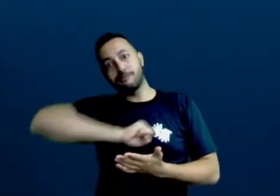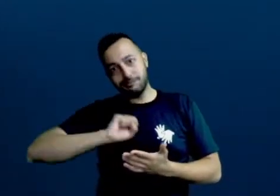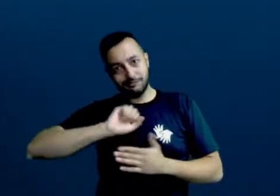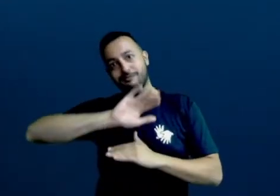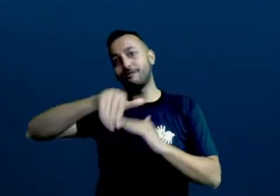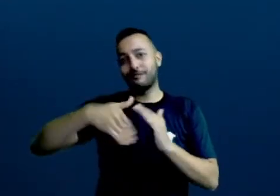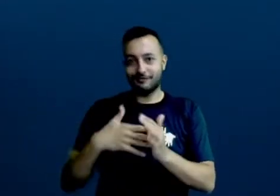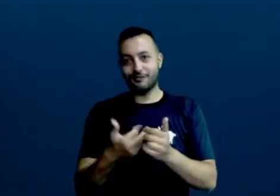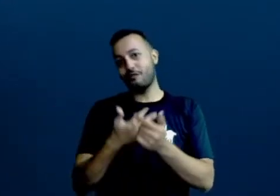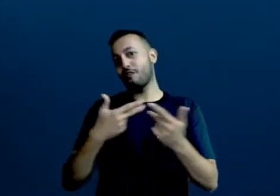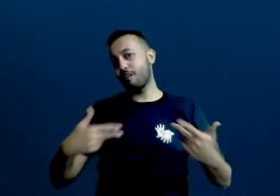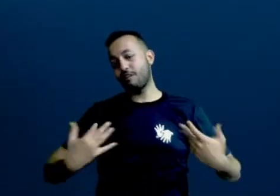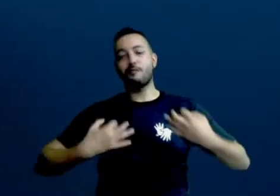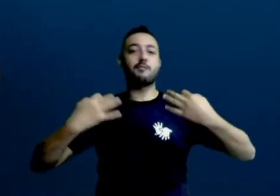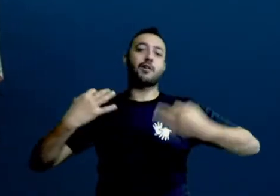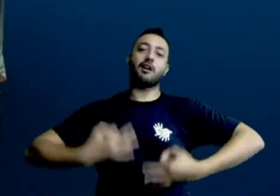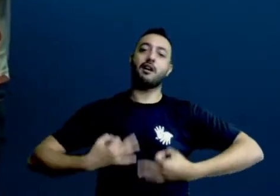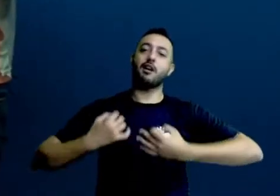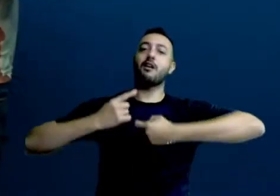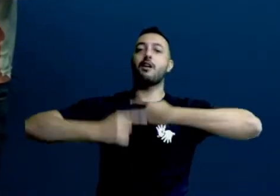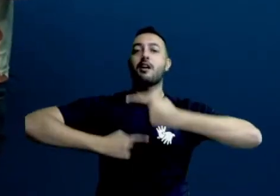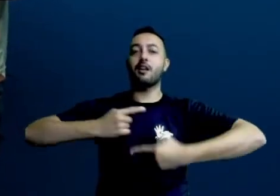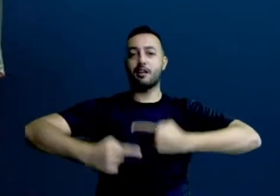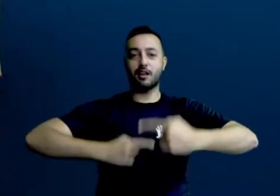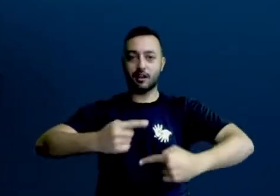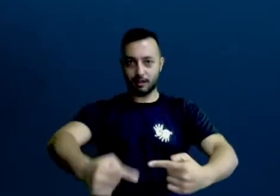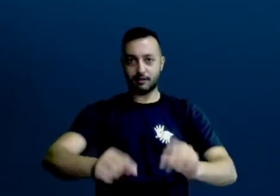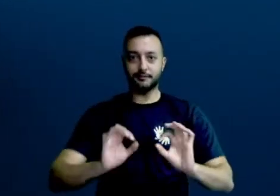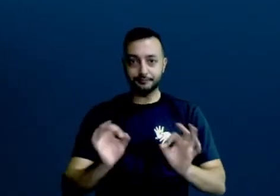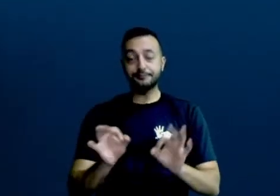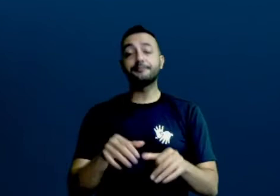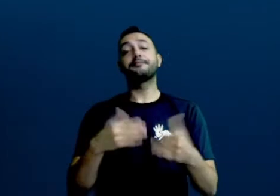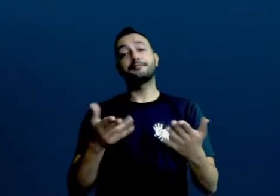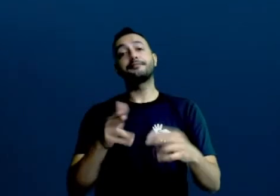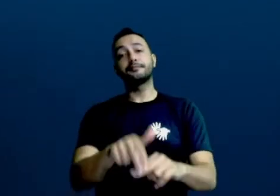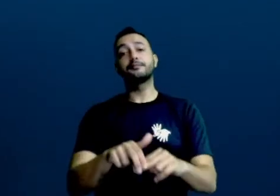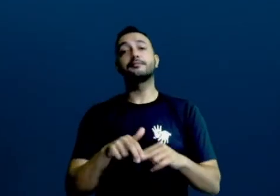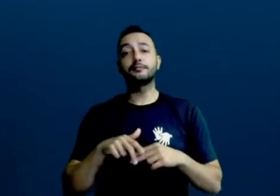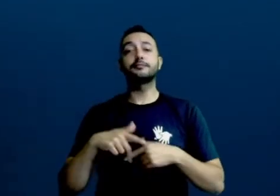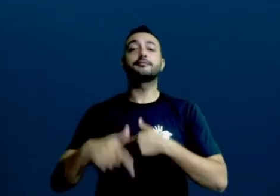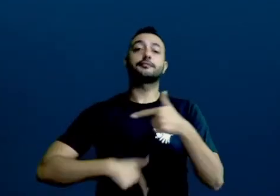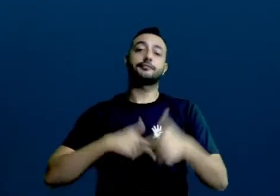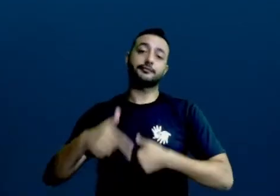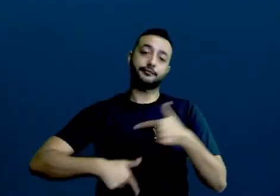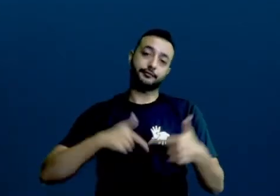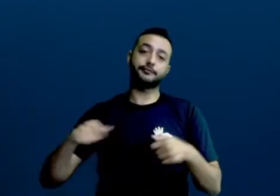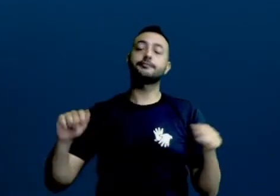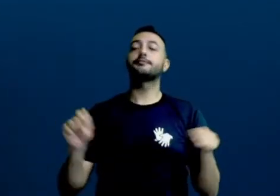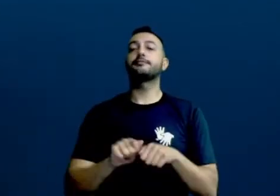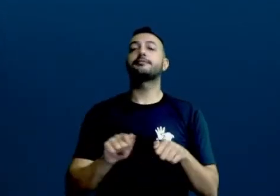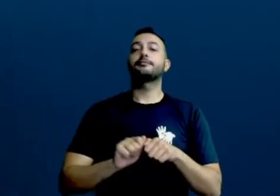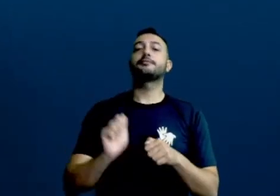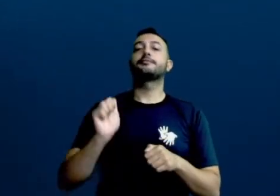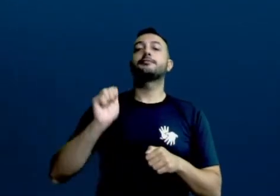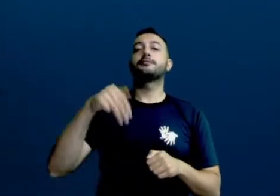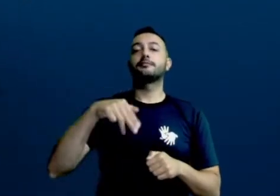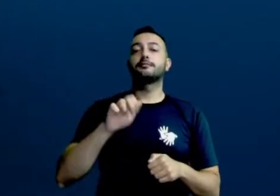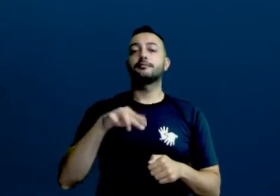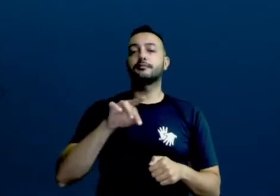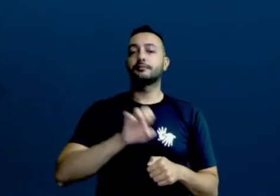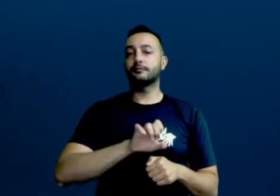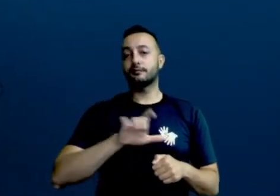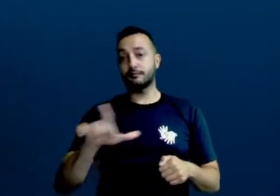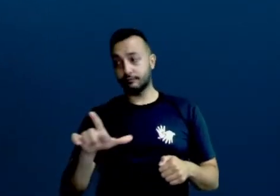respeito dos padrões de hereditariedade Tá certo portanto foi através dos trabalhos realizados por Mendel